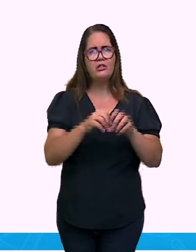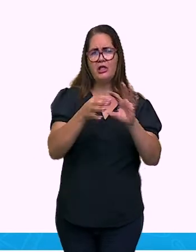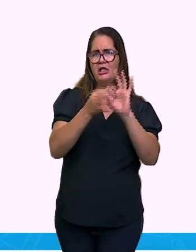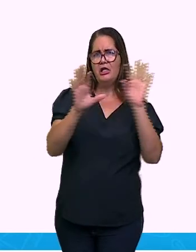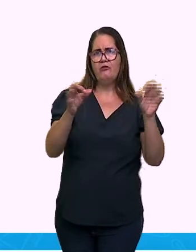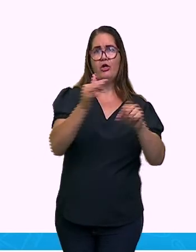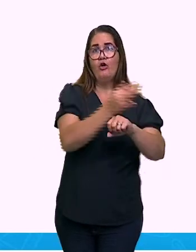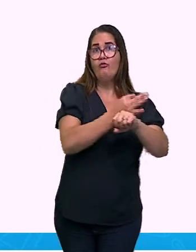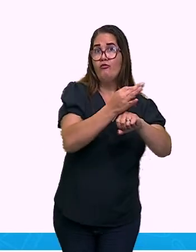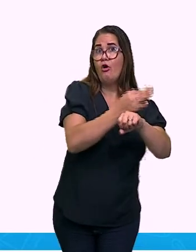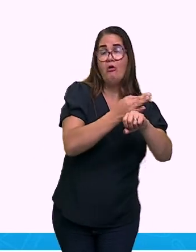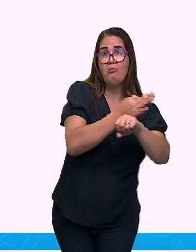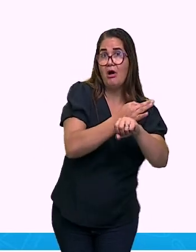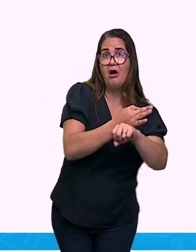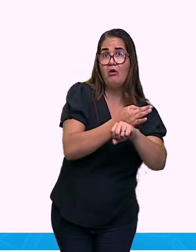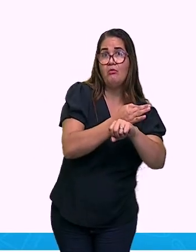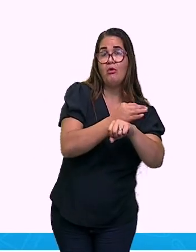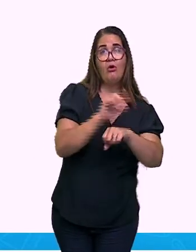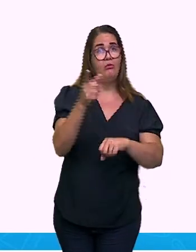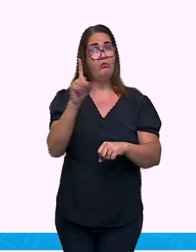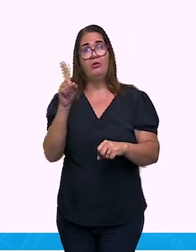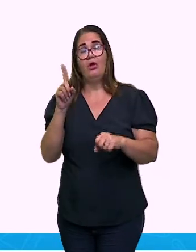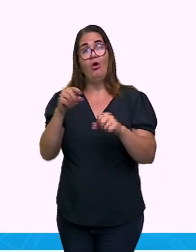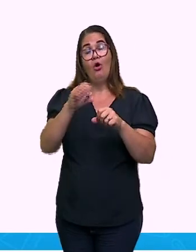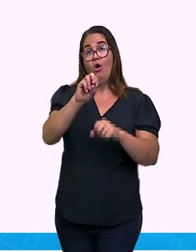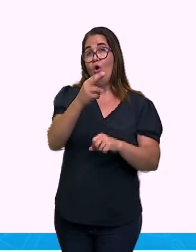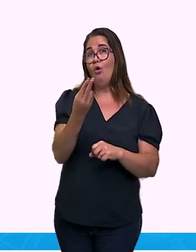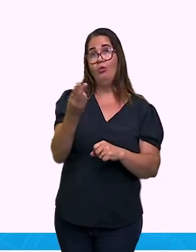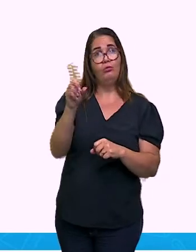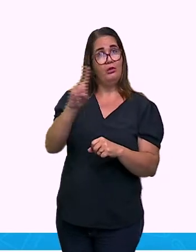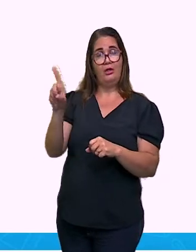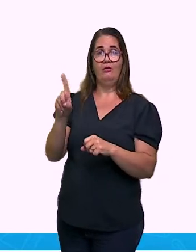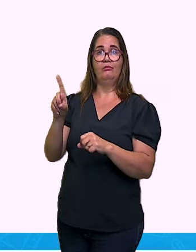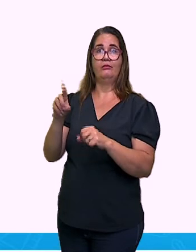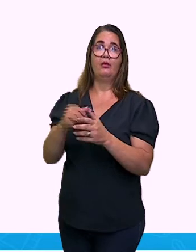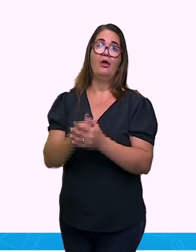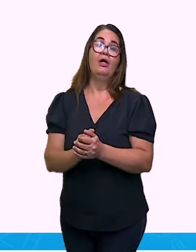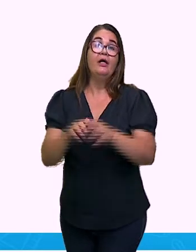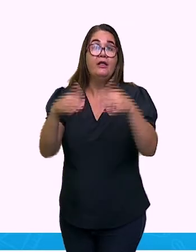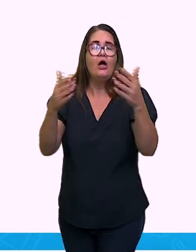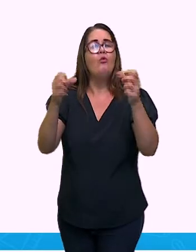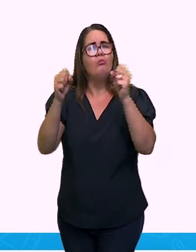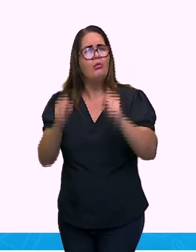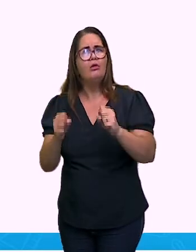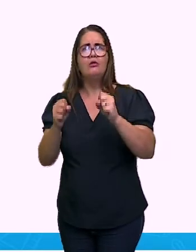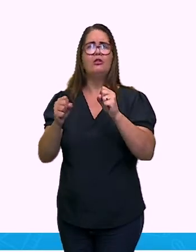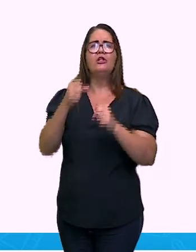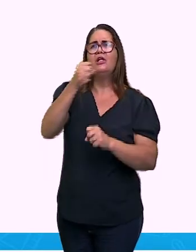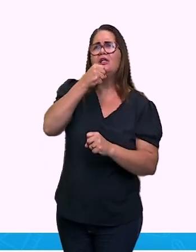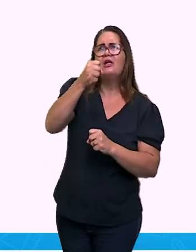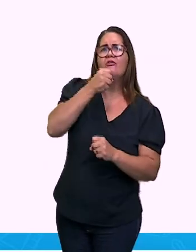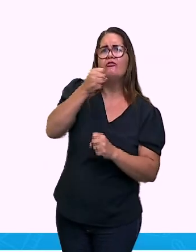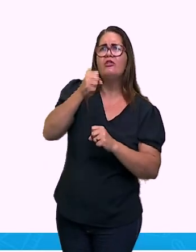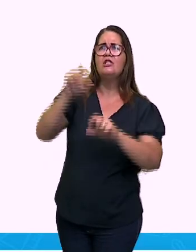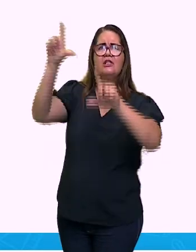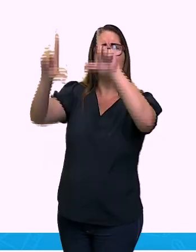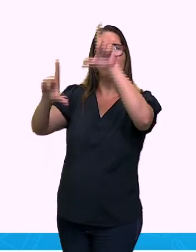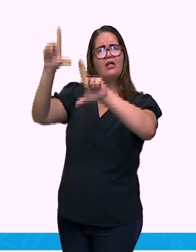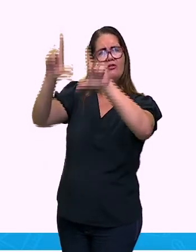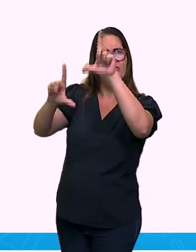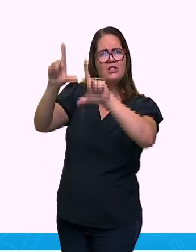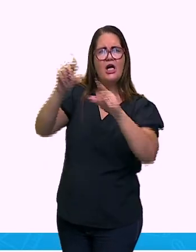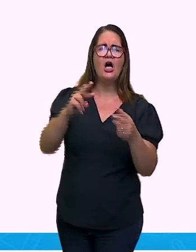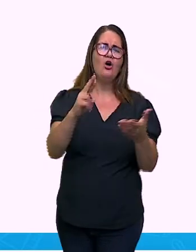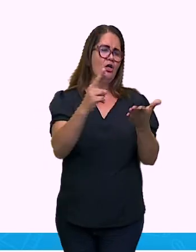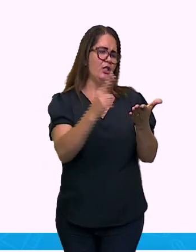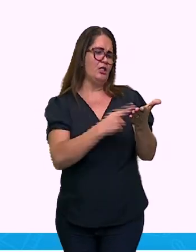informal. E onde que aparecem as entrevistas? Na TV, na internet, nos jornais,